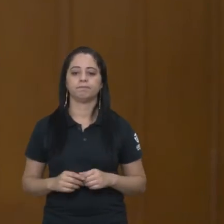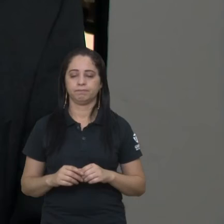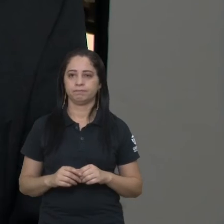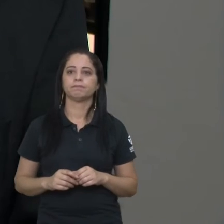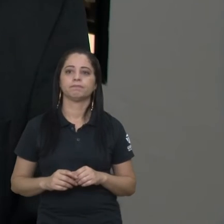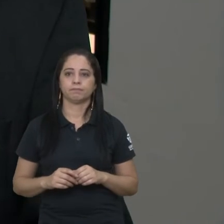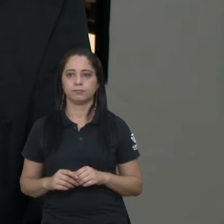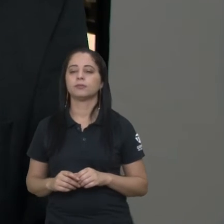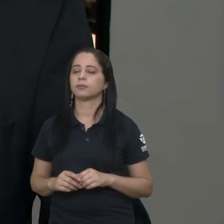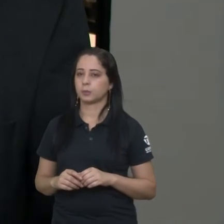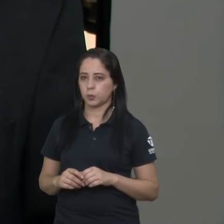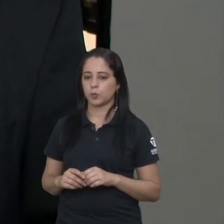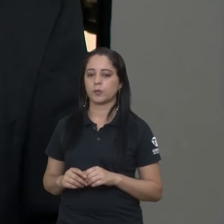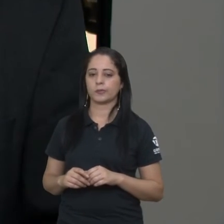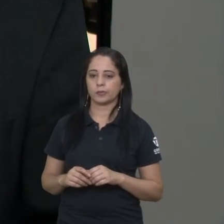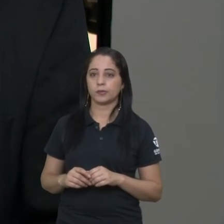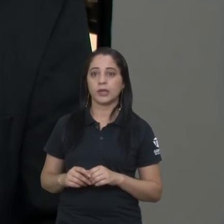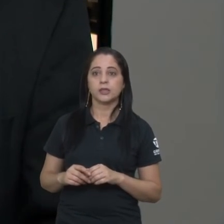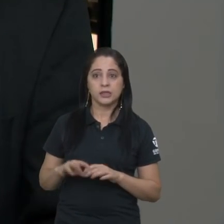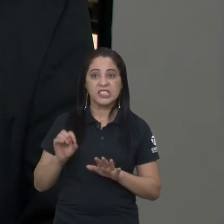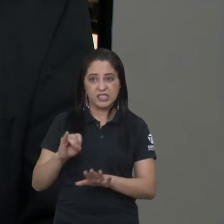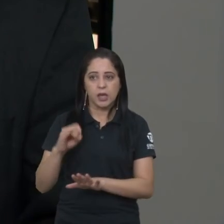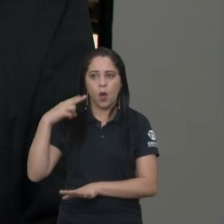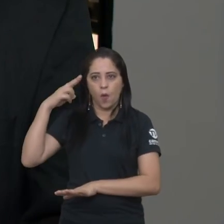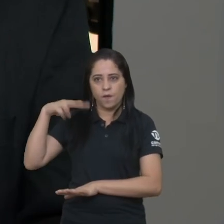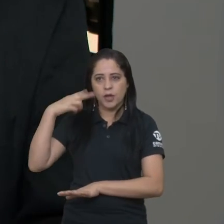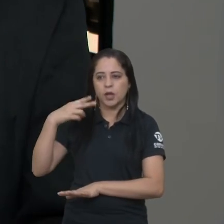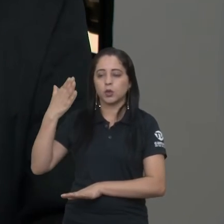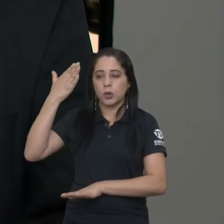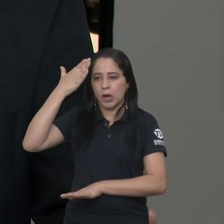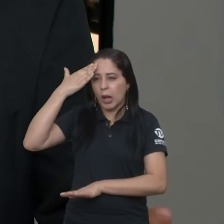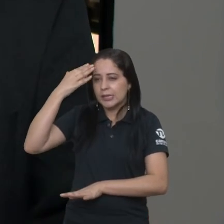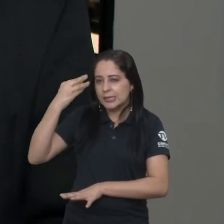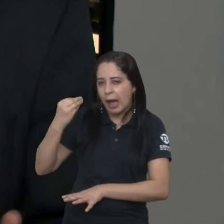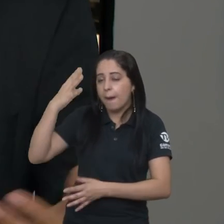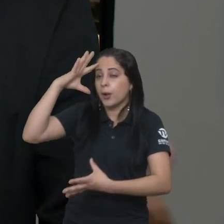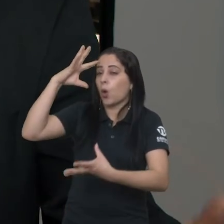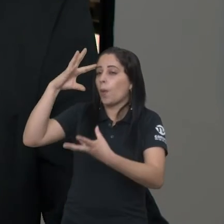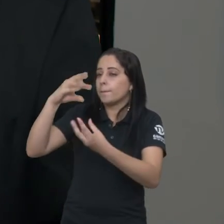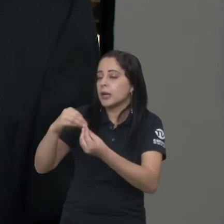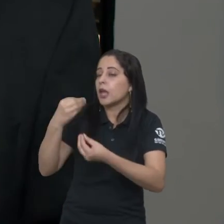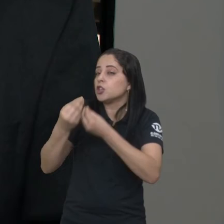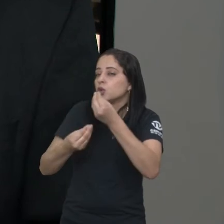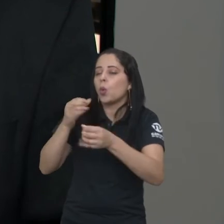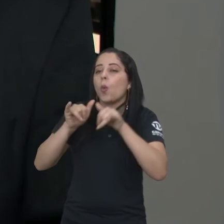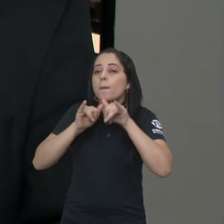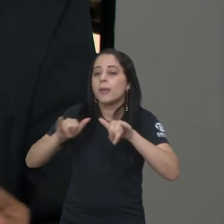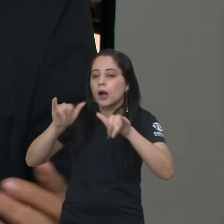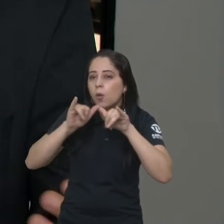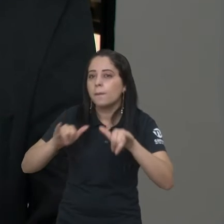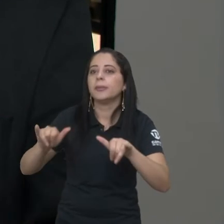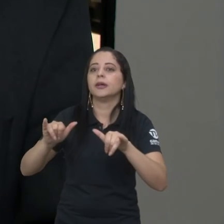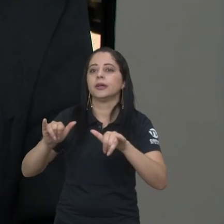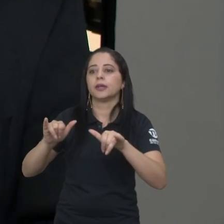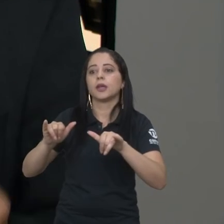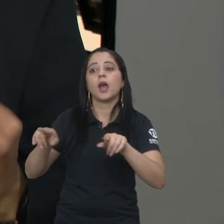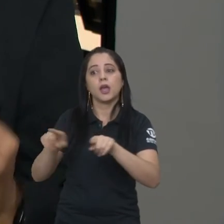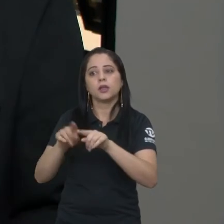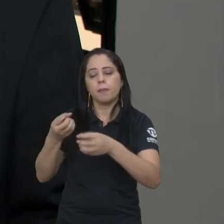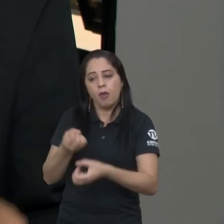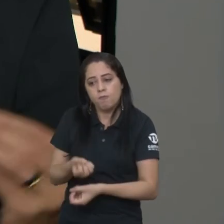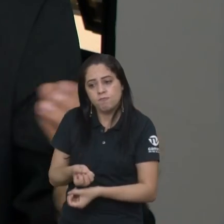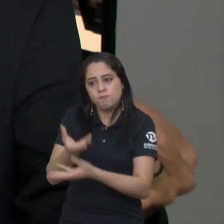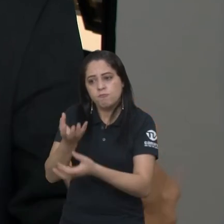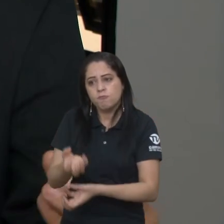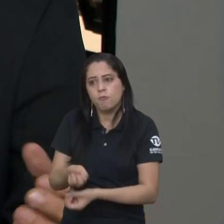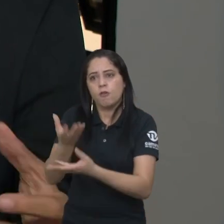atuação. É uma força muito grande o vereador saber direitinho como está essa campanha, o que pode ser feito e